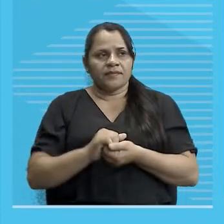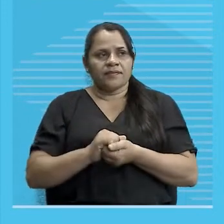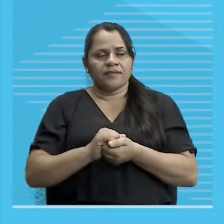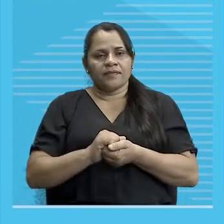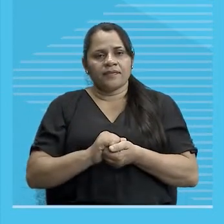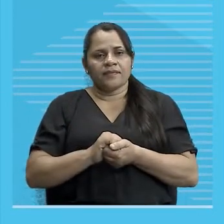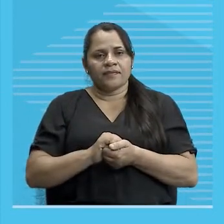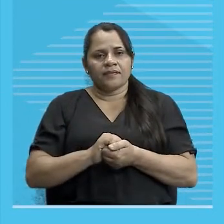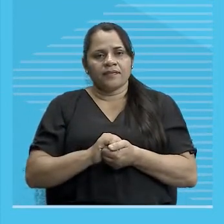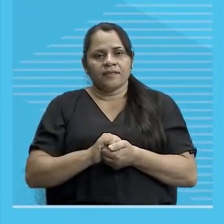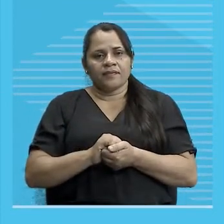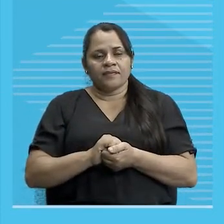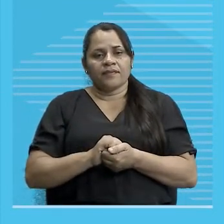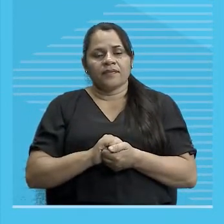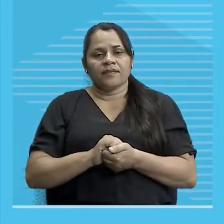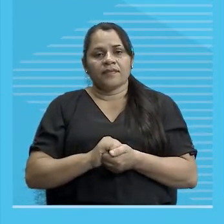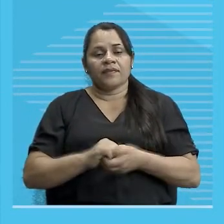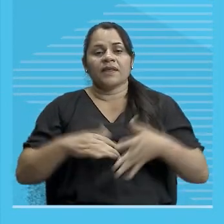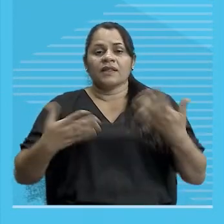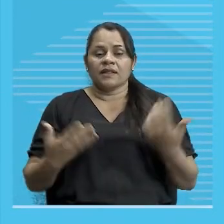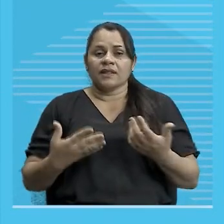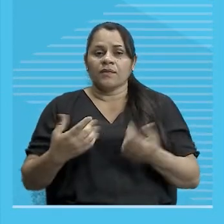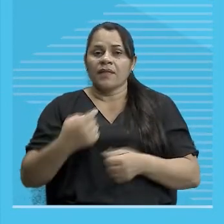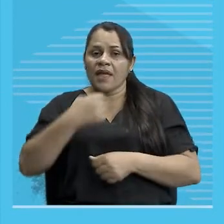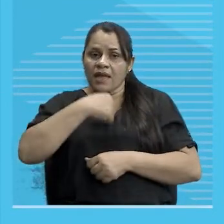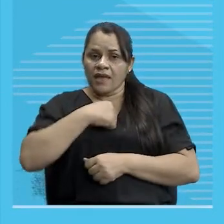é capital